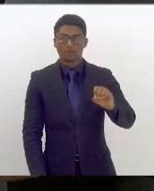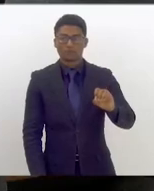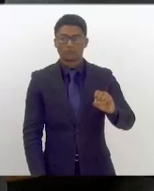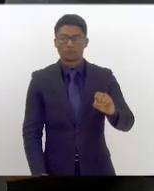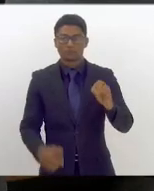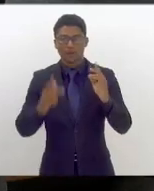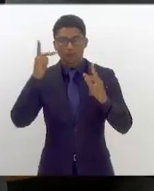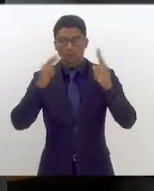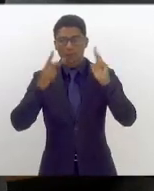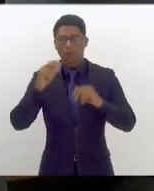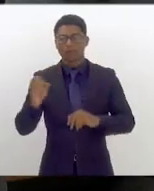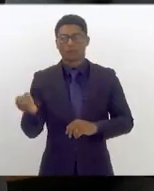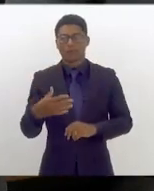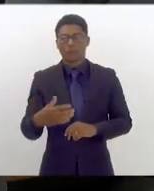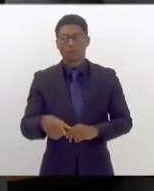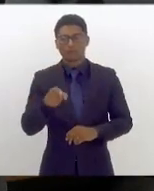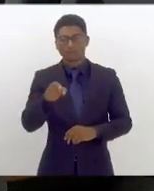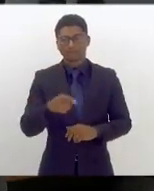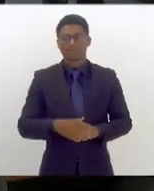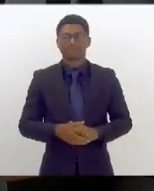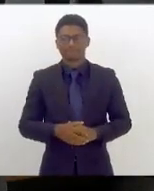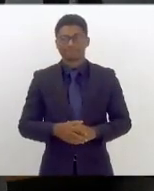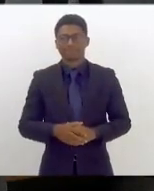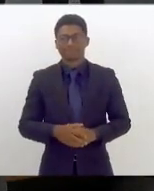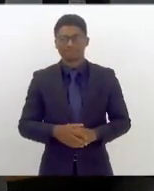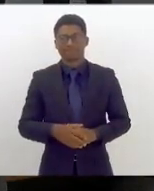Nosso Imperador de Madureira aí